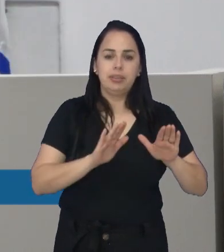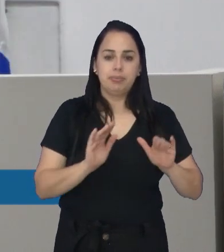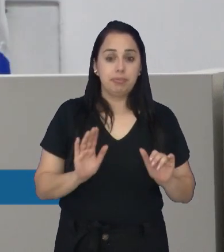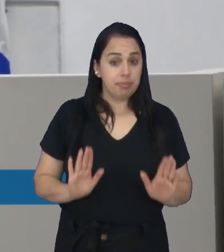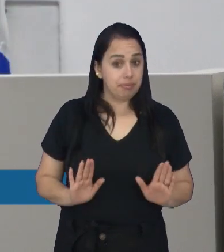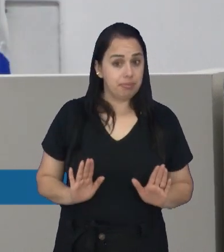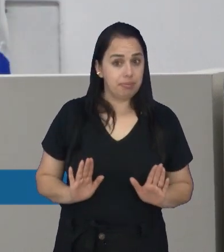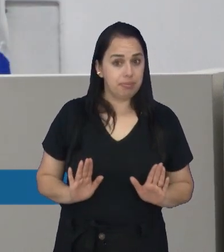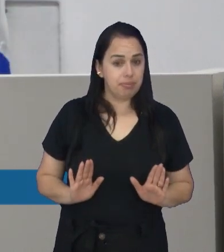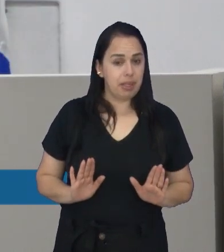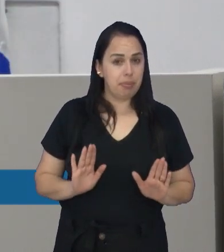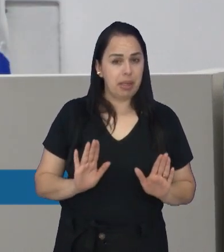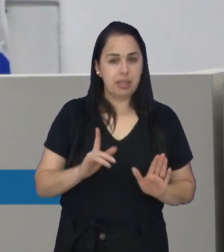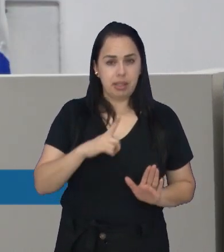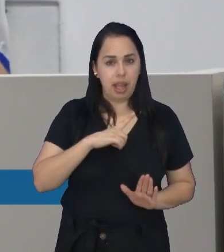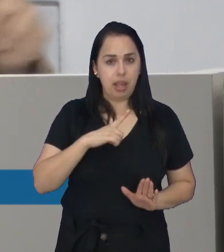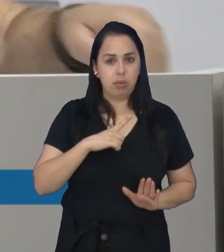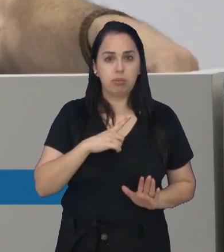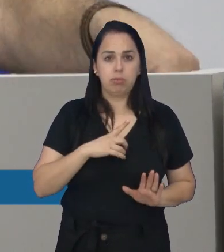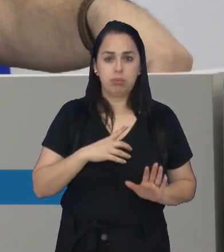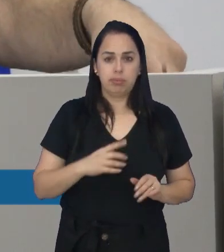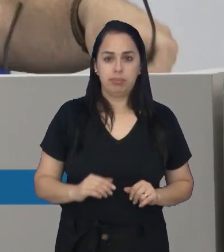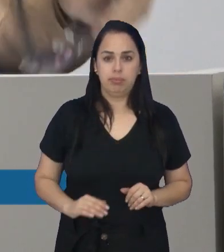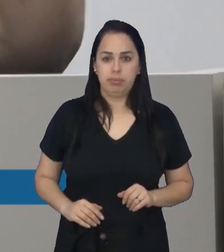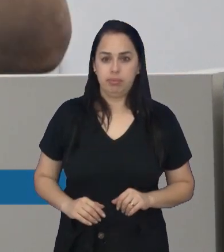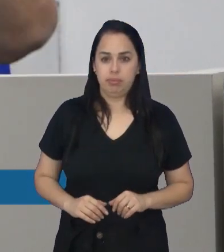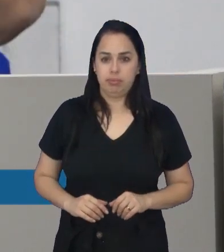a lei Mas é o limite dos alinhamento